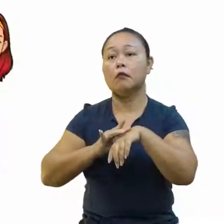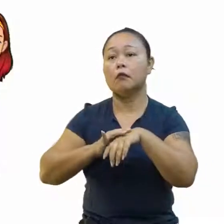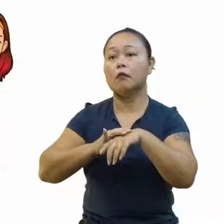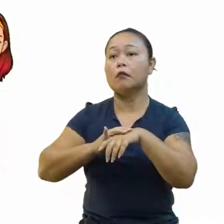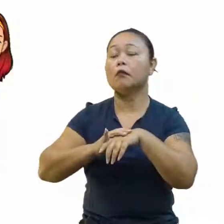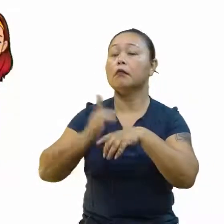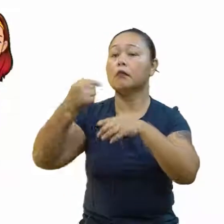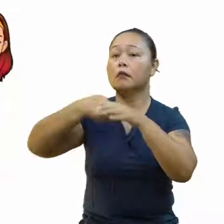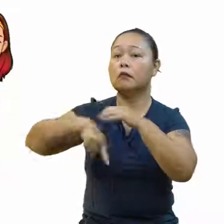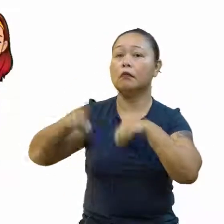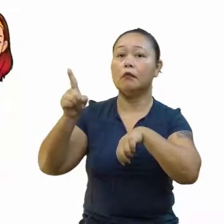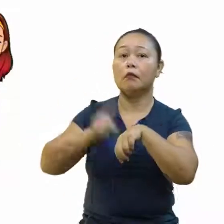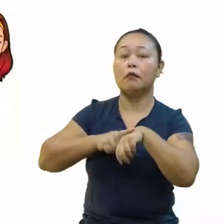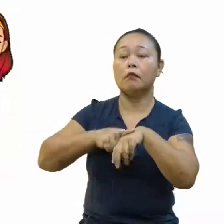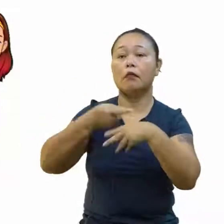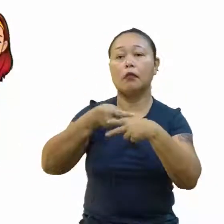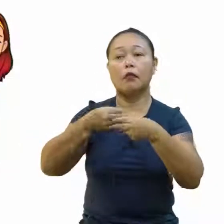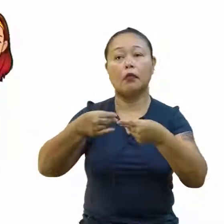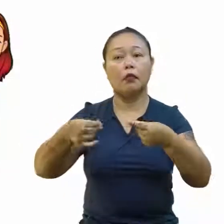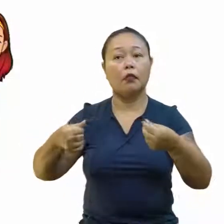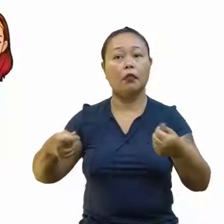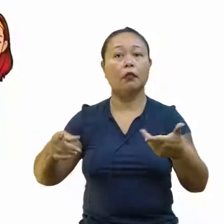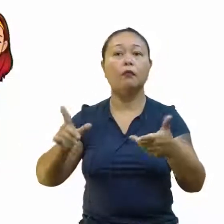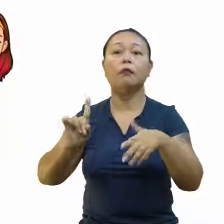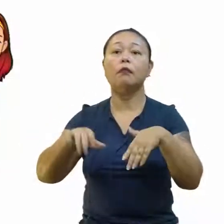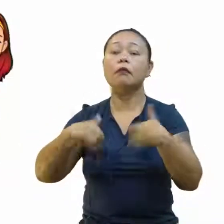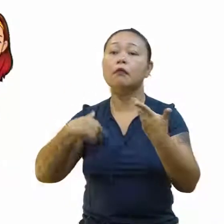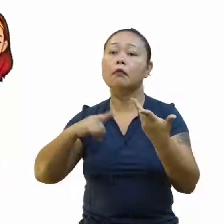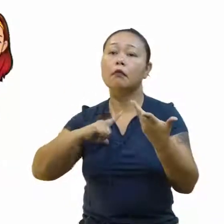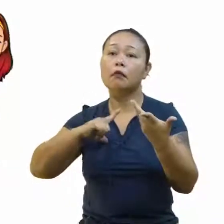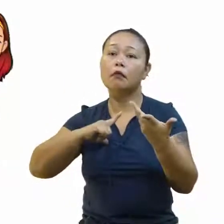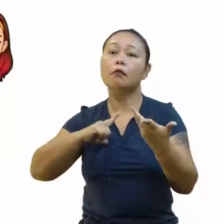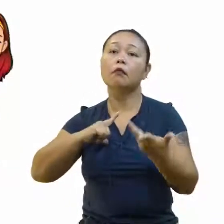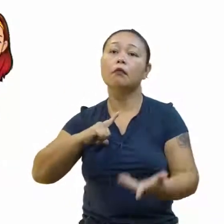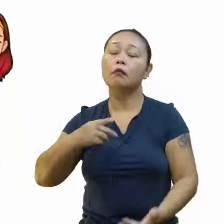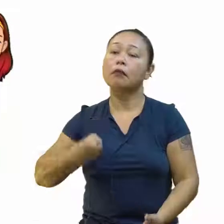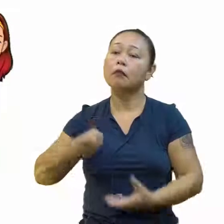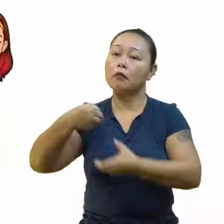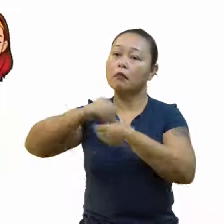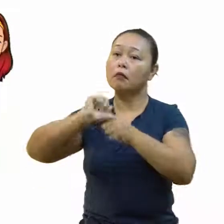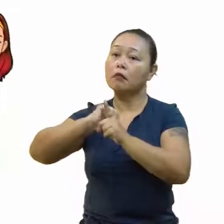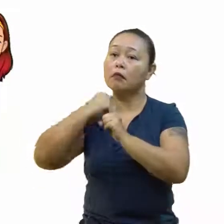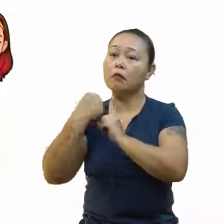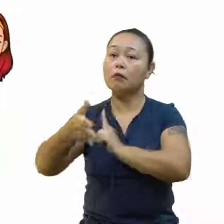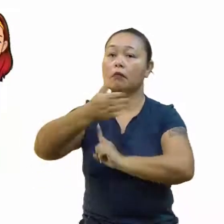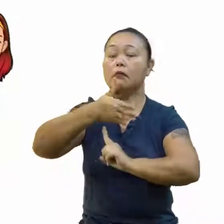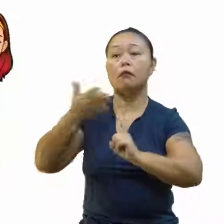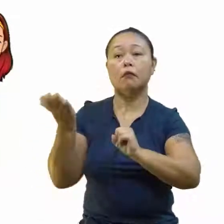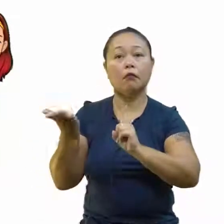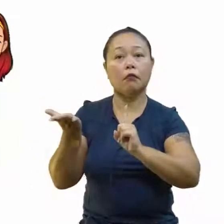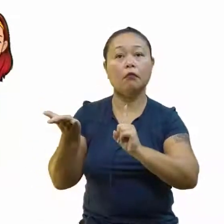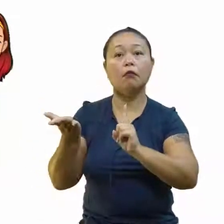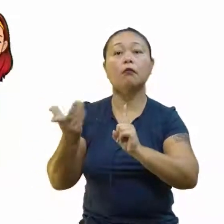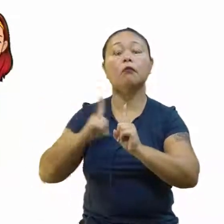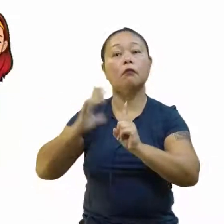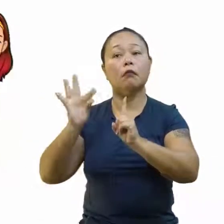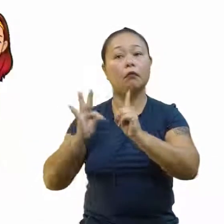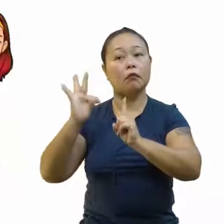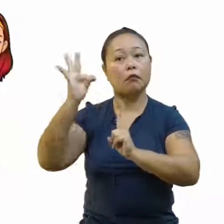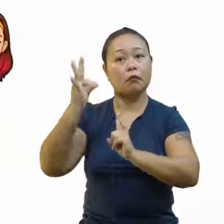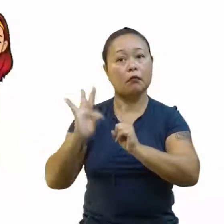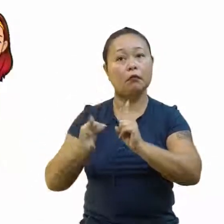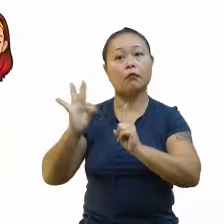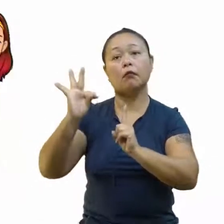doenças crônico-degenerativas, então presentes aí na sociedade moderna e